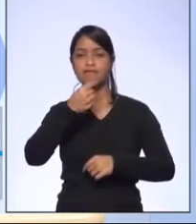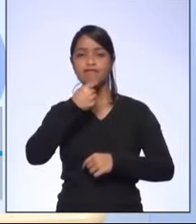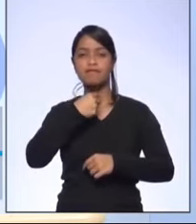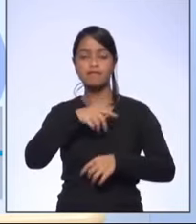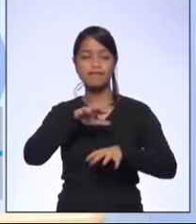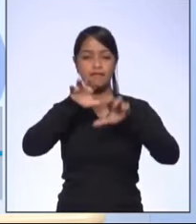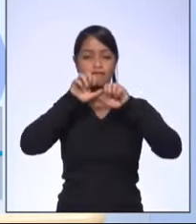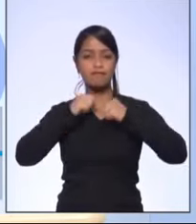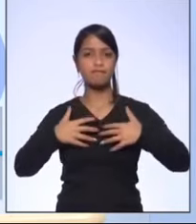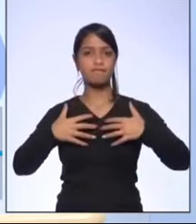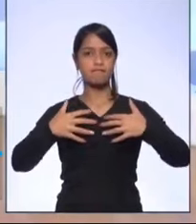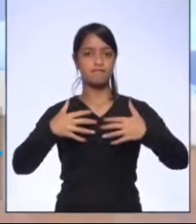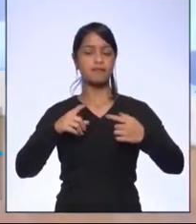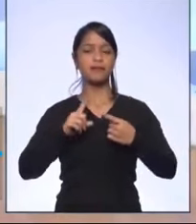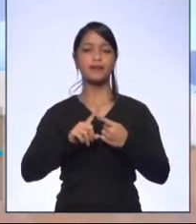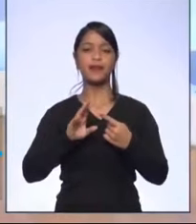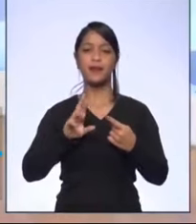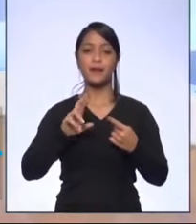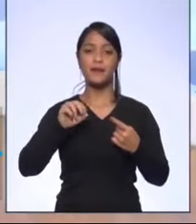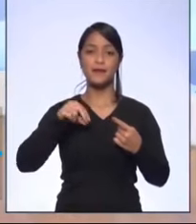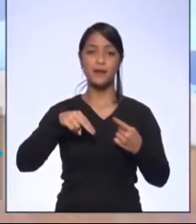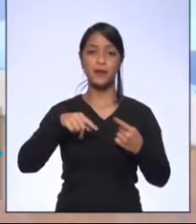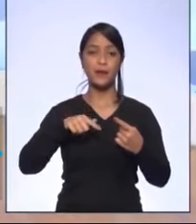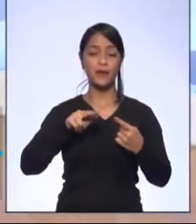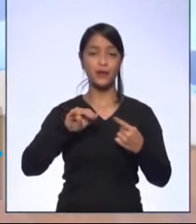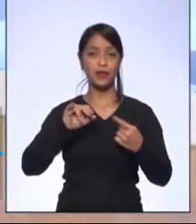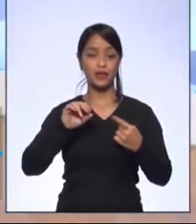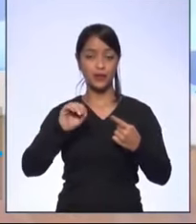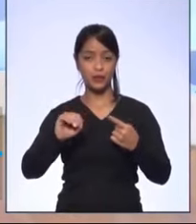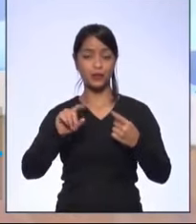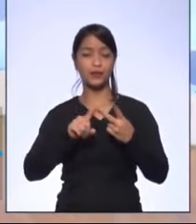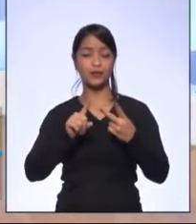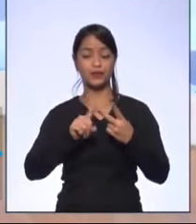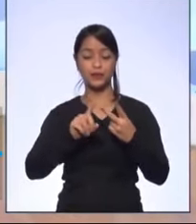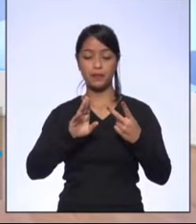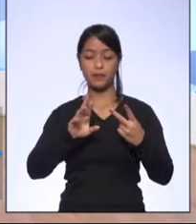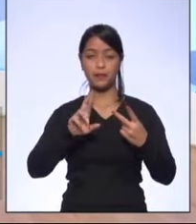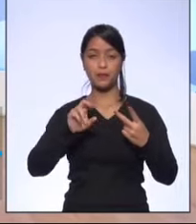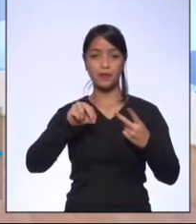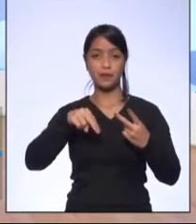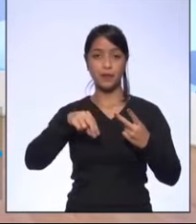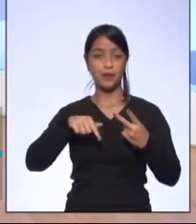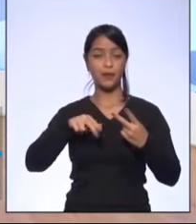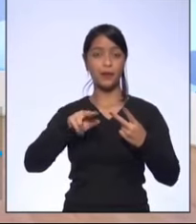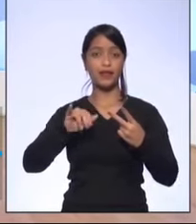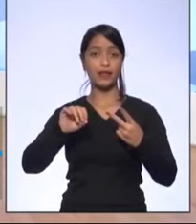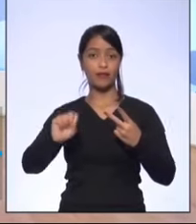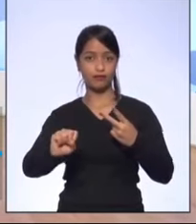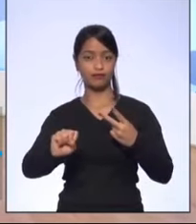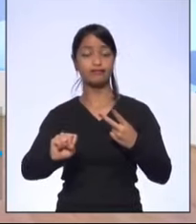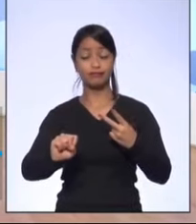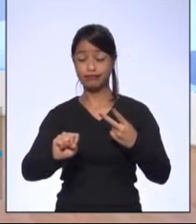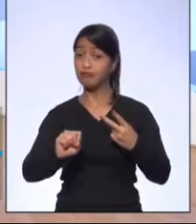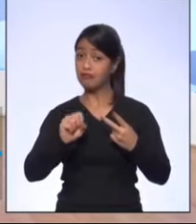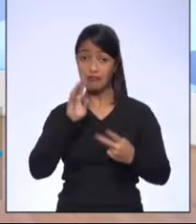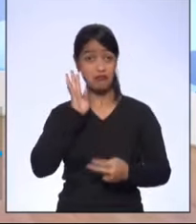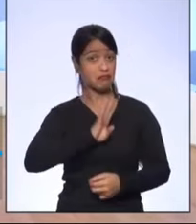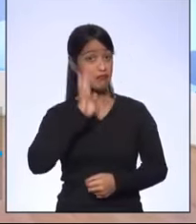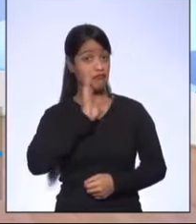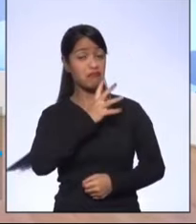bronquíolos. Olha nossa, só. Foi na estrutura do E para finalizar, pulmão. né? Para finalizar, eu vou trazer aqui, ó,